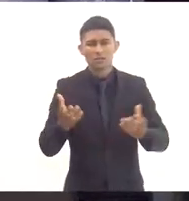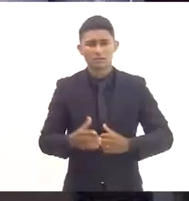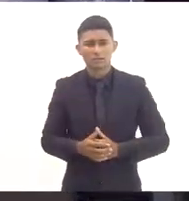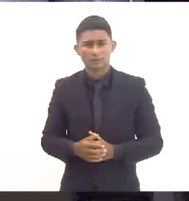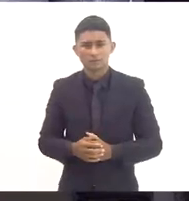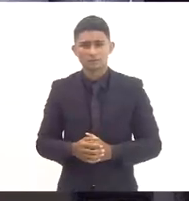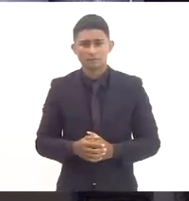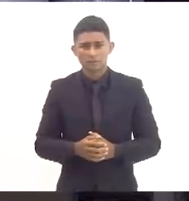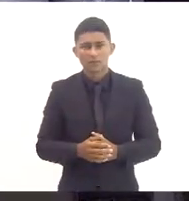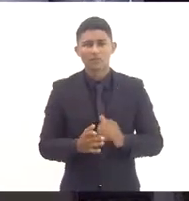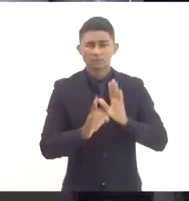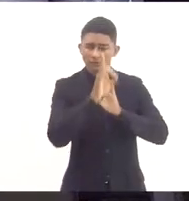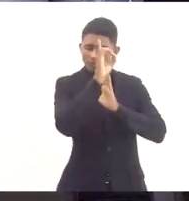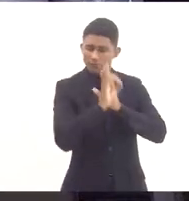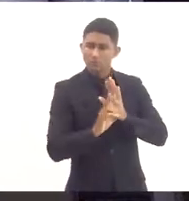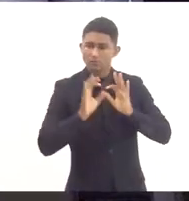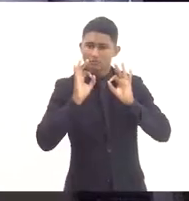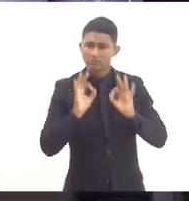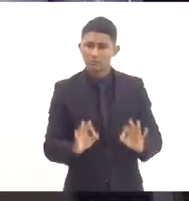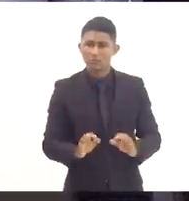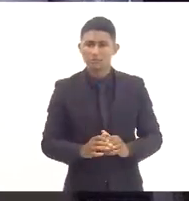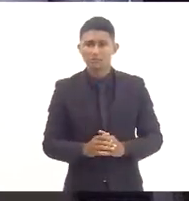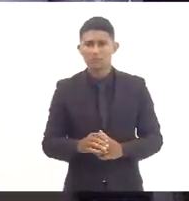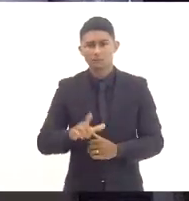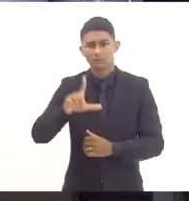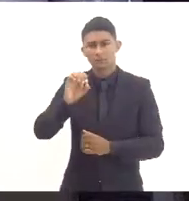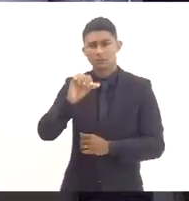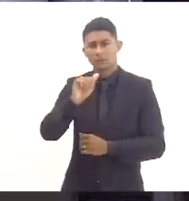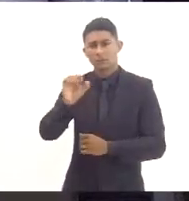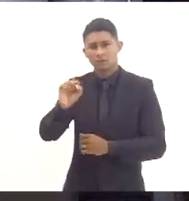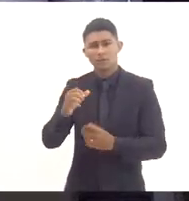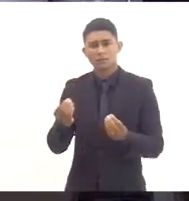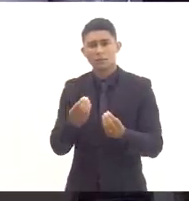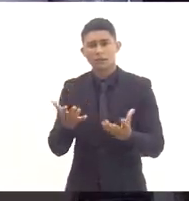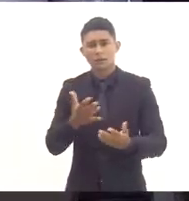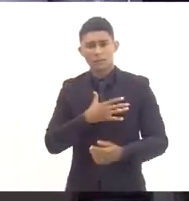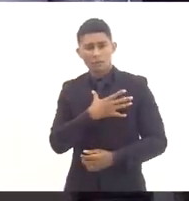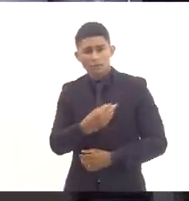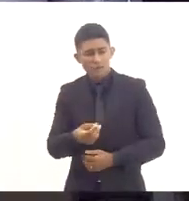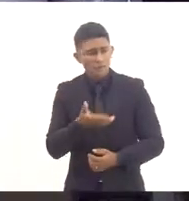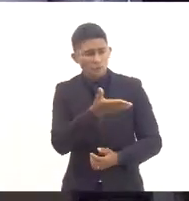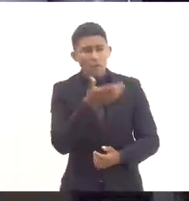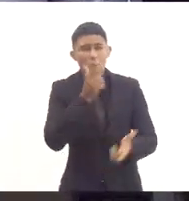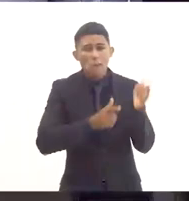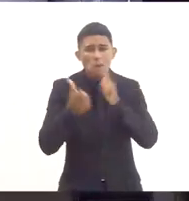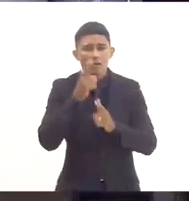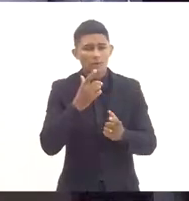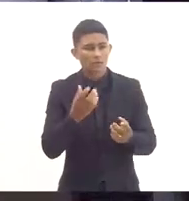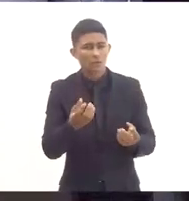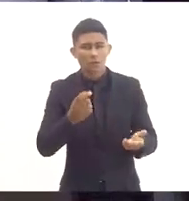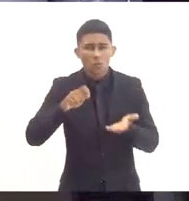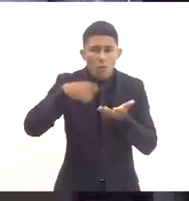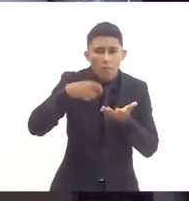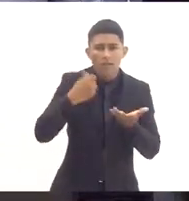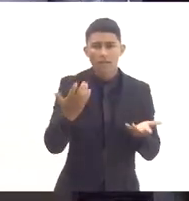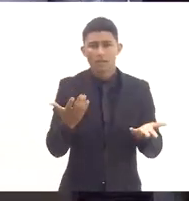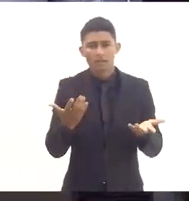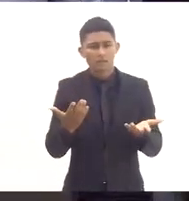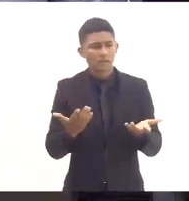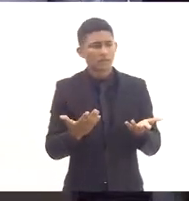é fundamental o longe é para meu filho ter alimento é para mim foi ter dignidade humana